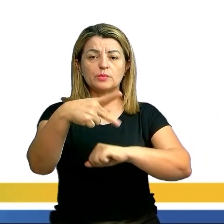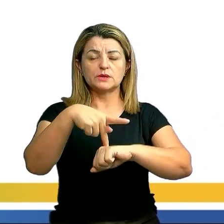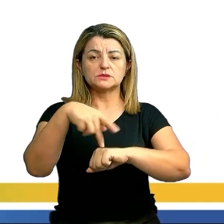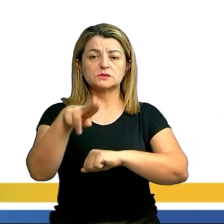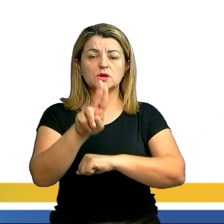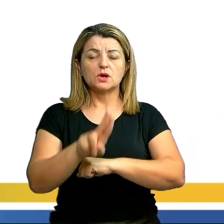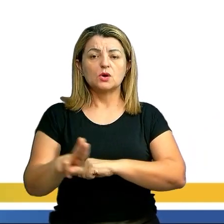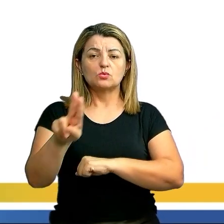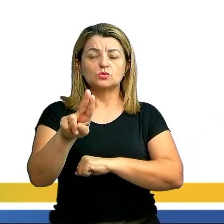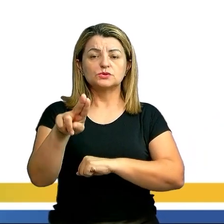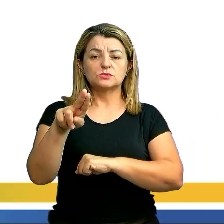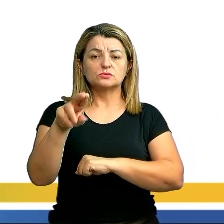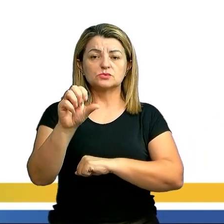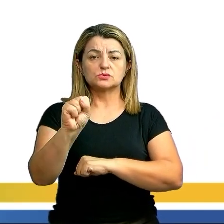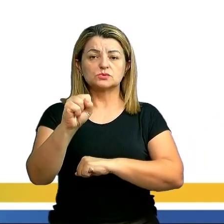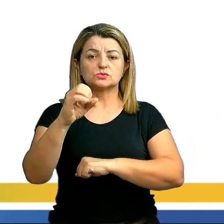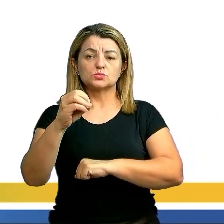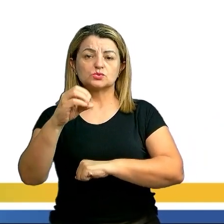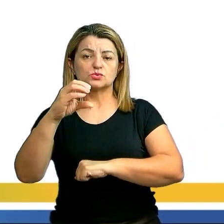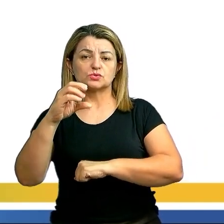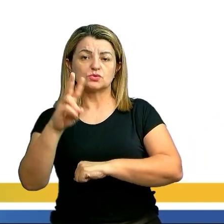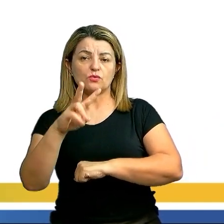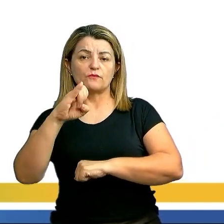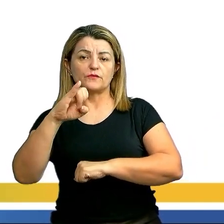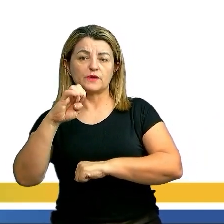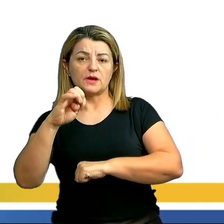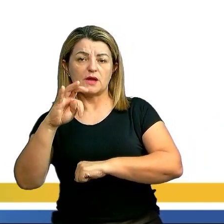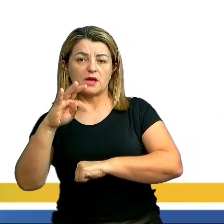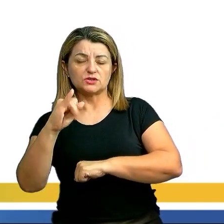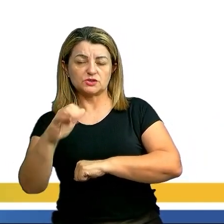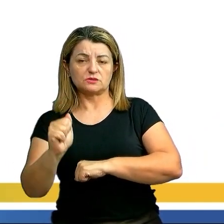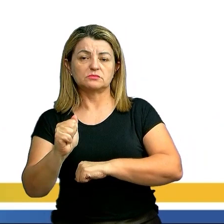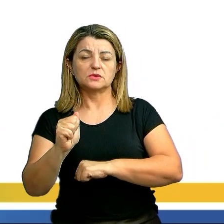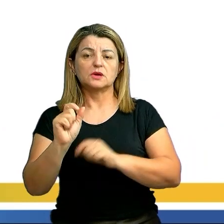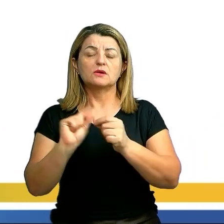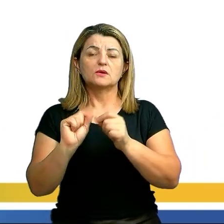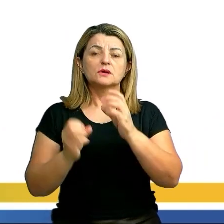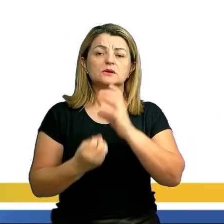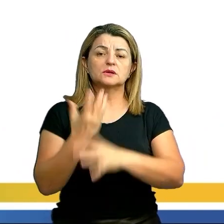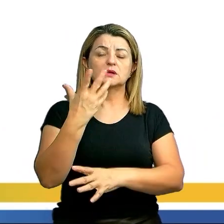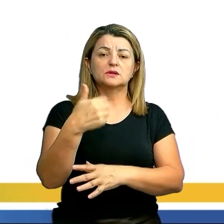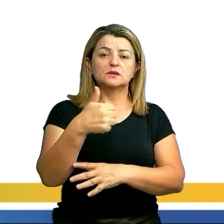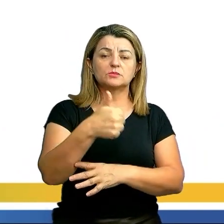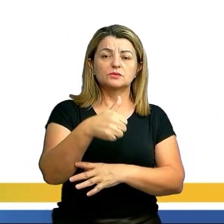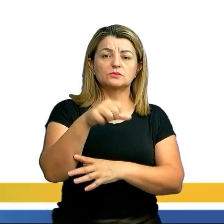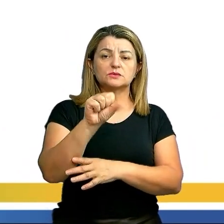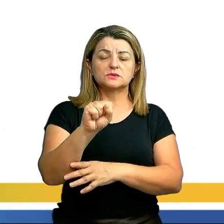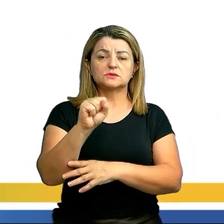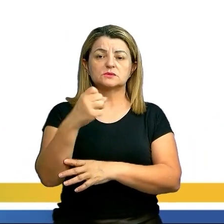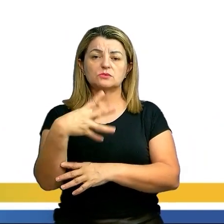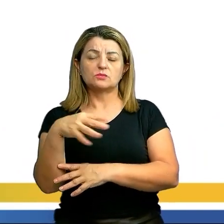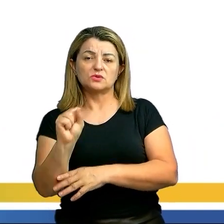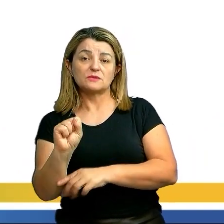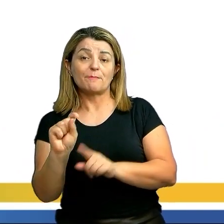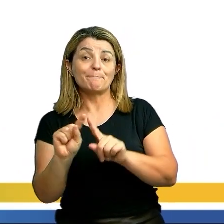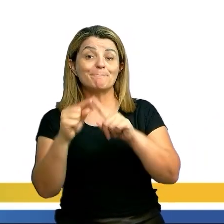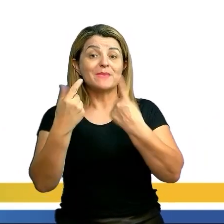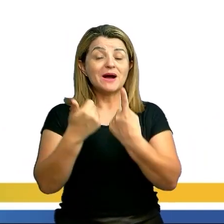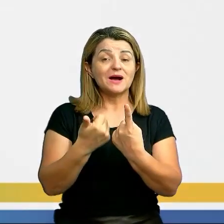socialistas. Ela foi criada em 1948, mas lá em 1955,